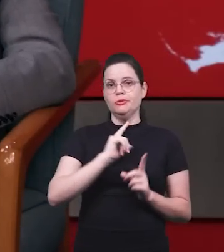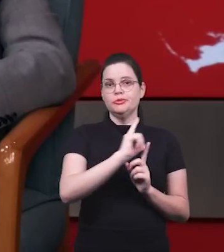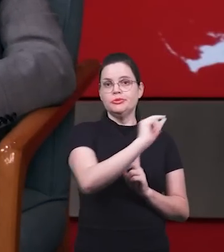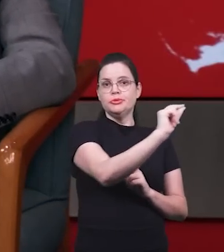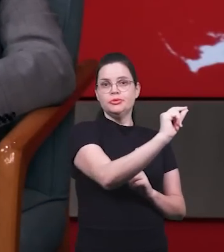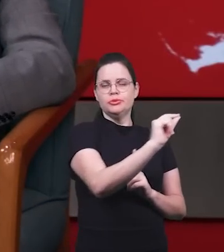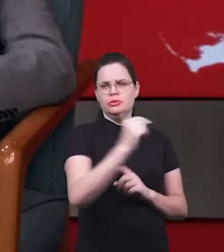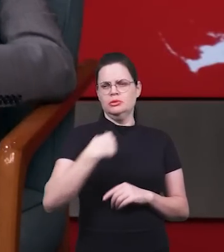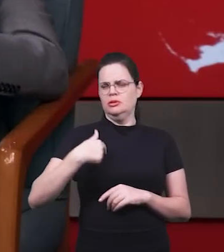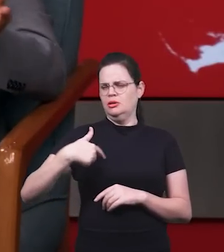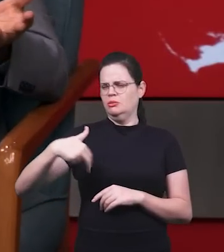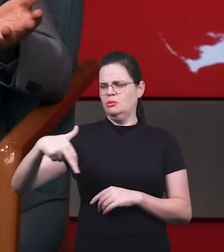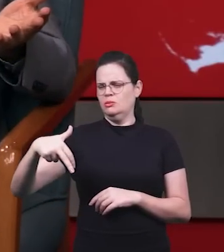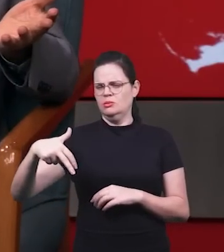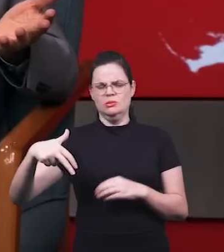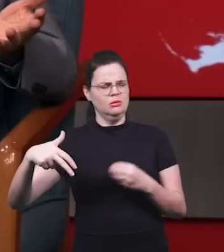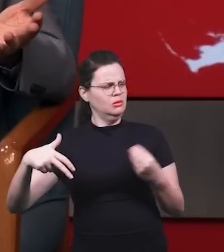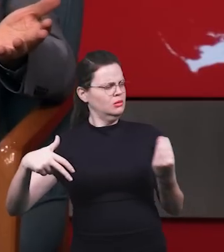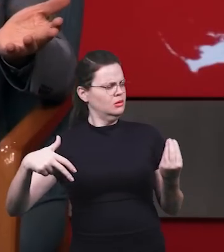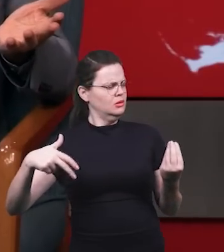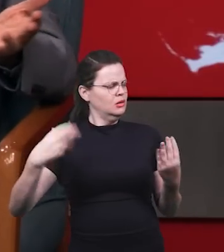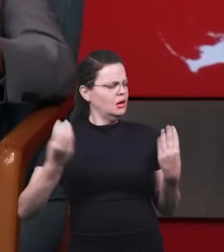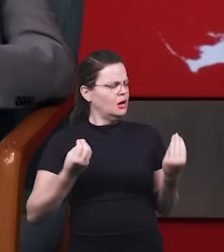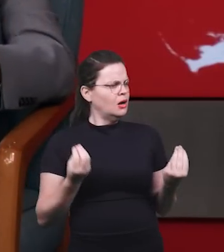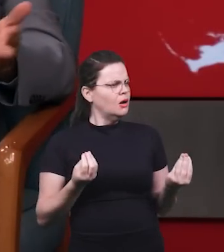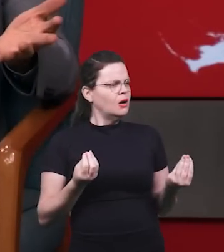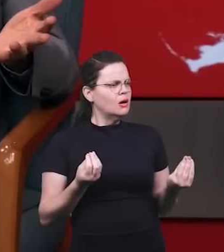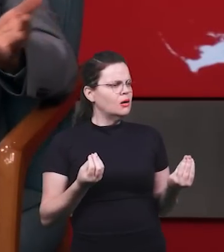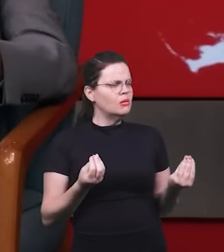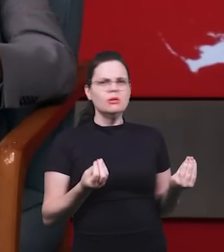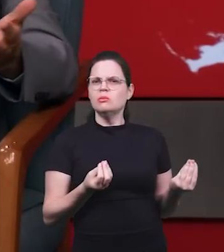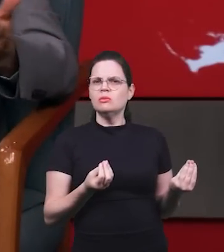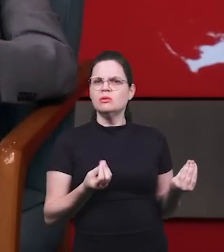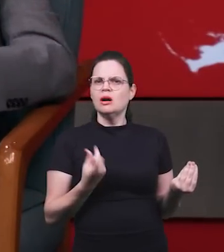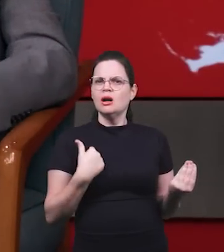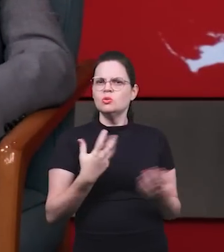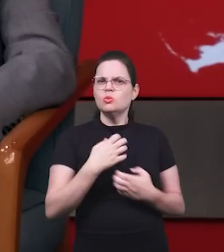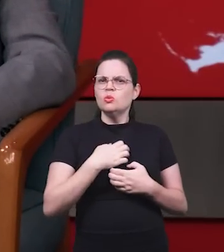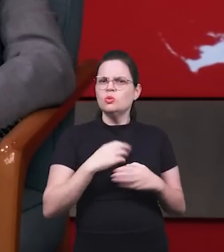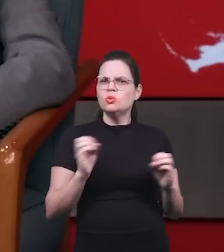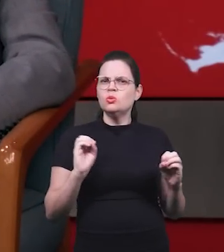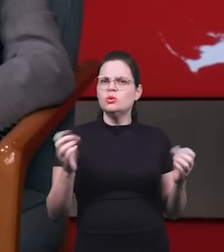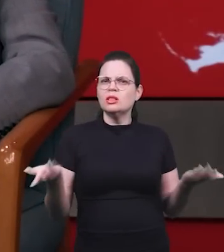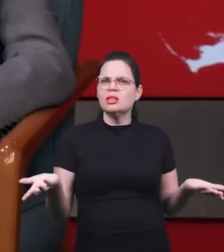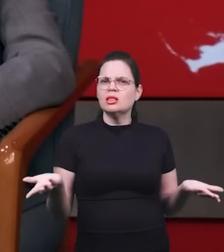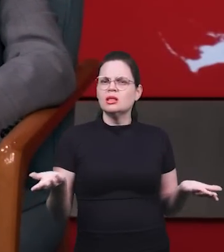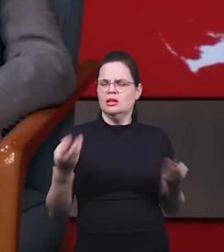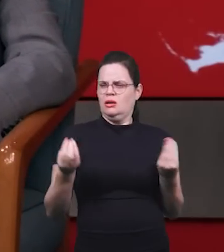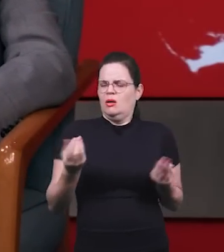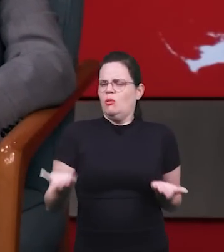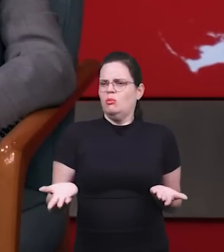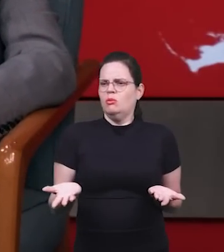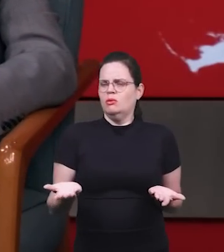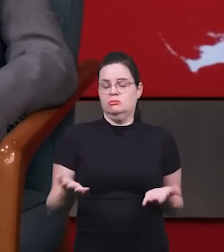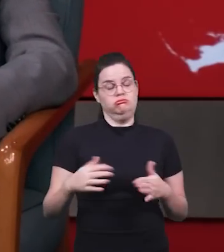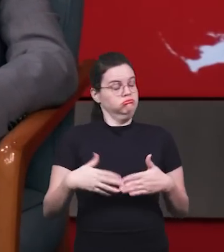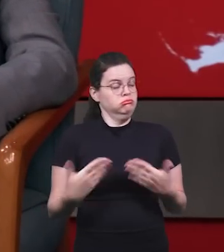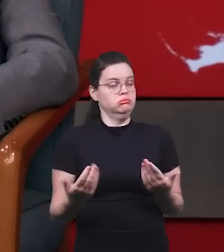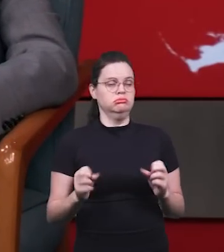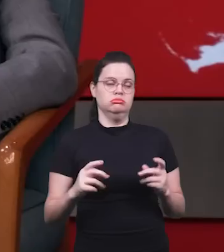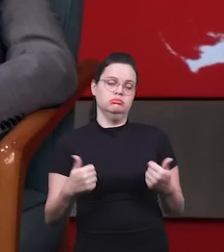embora. E eu fiquei sem saber por quê, mas como? Não senti nada. Como que eu fui batizado com o Espírito Santo?